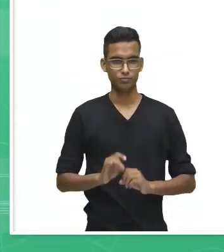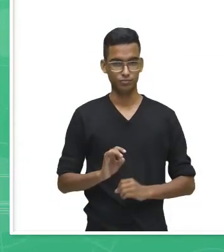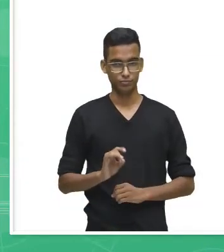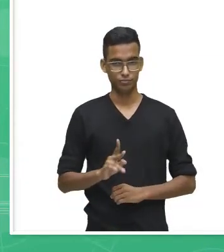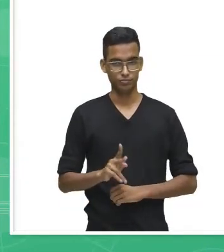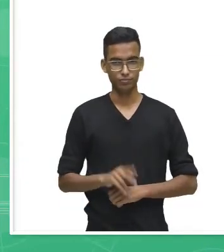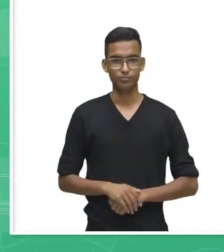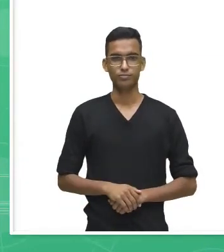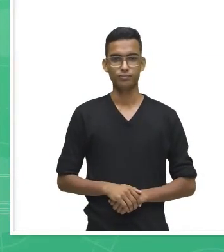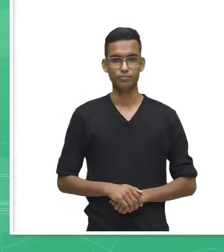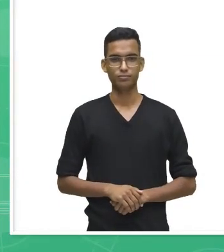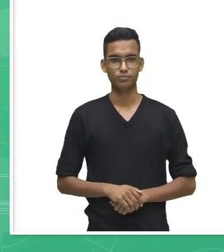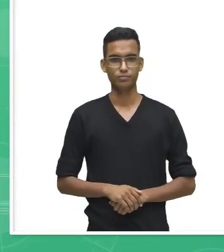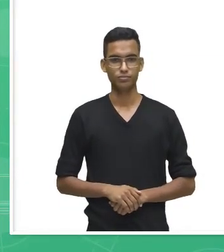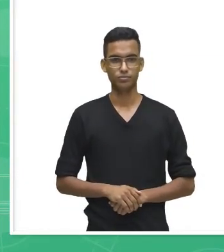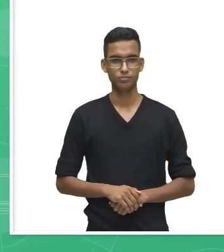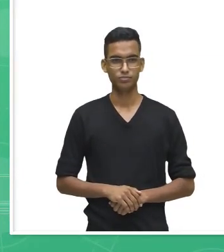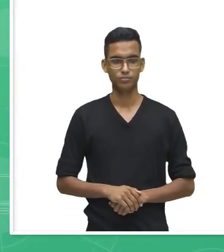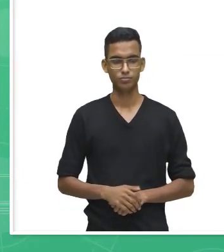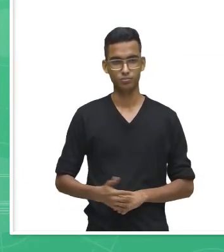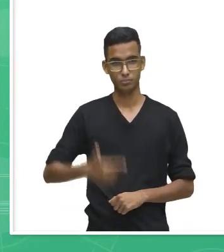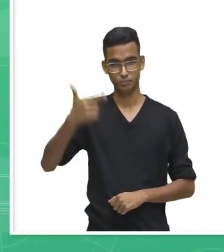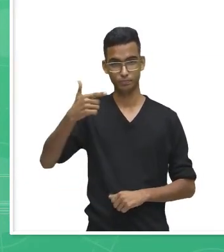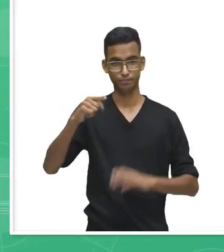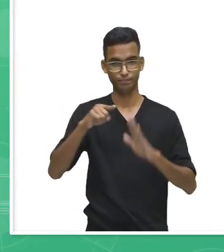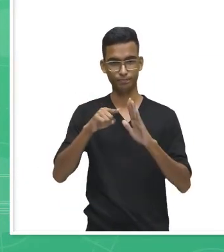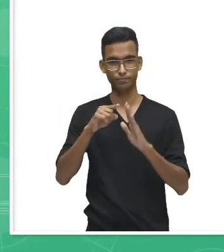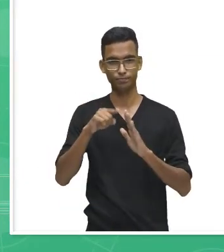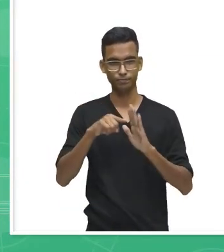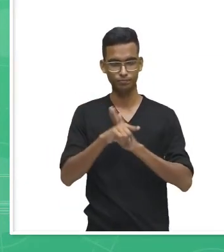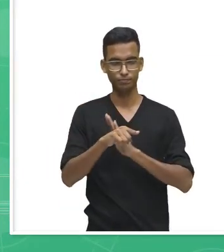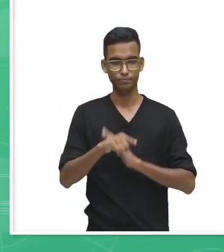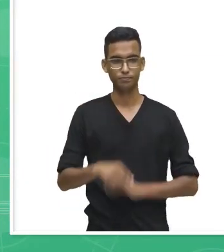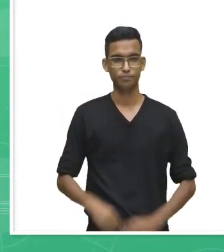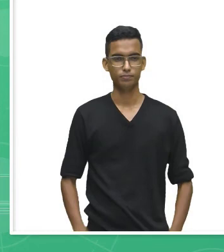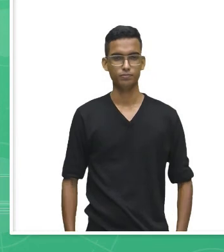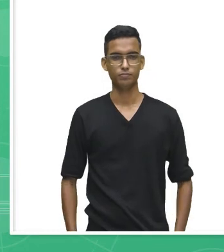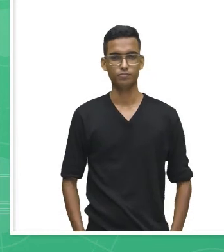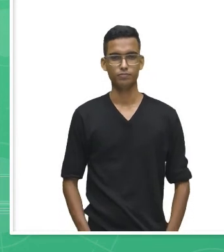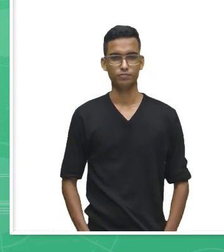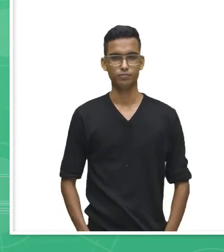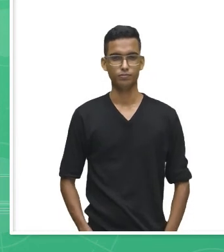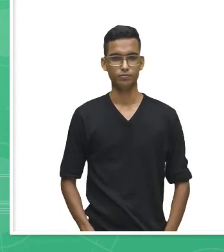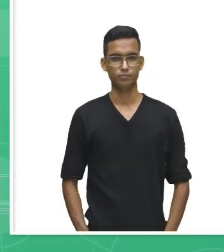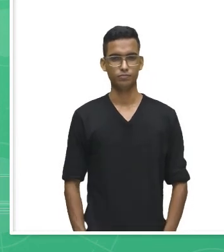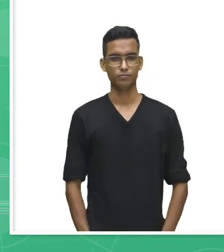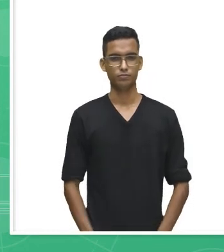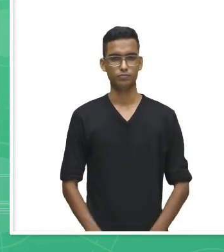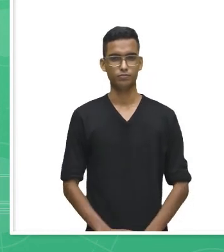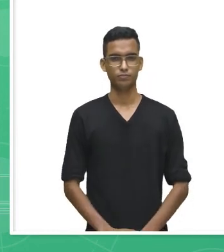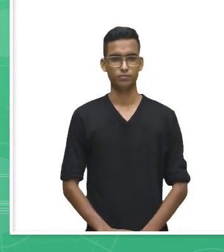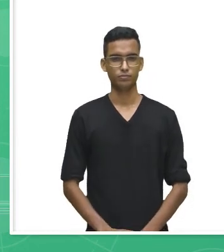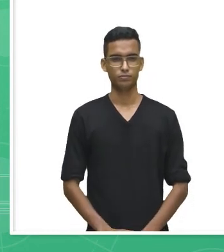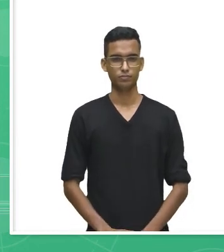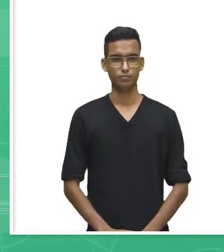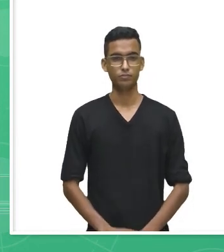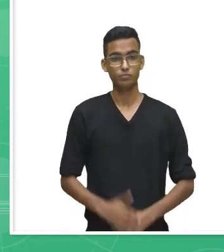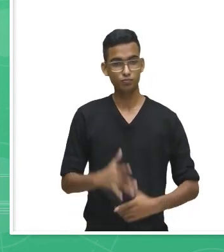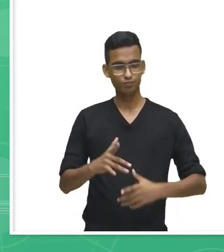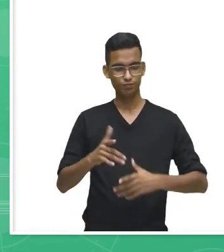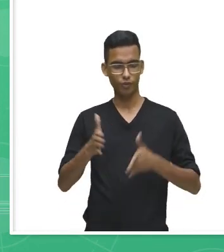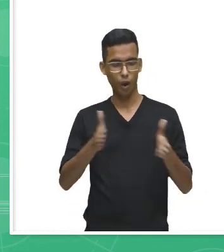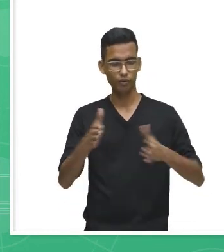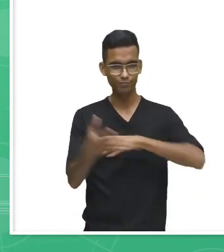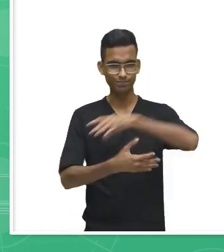Segunda questão. Vamos lá para a nossa segunda questão. Durante a Revolução Francesa, Luís XVI perdeu